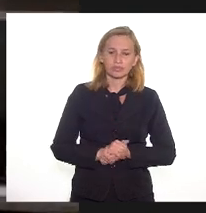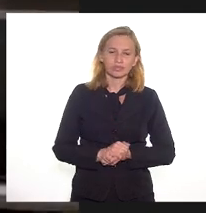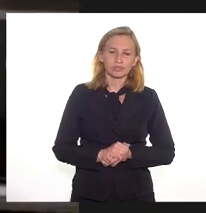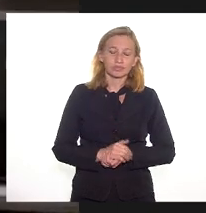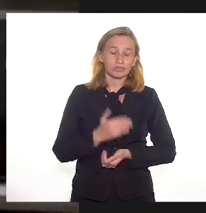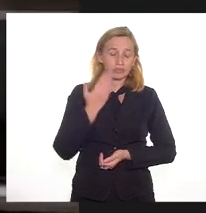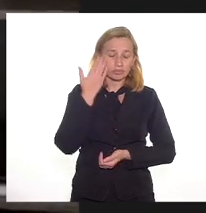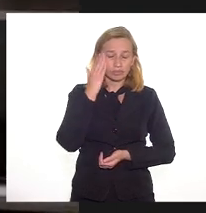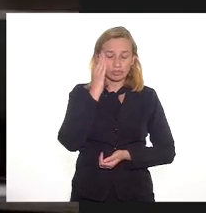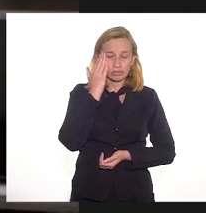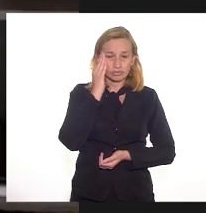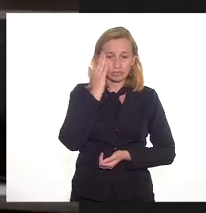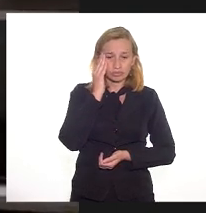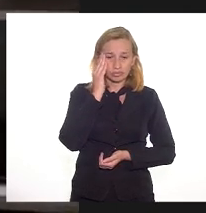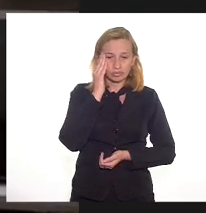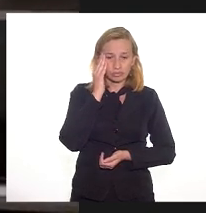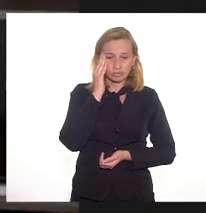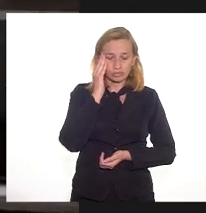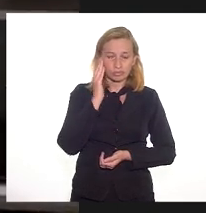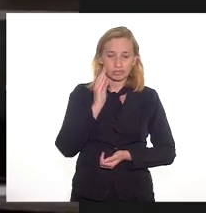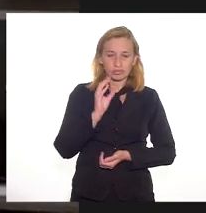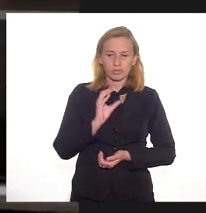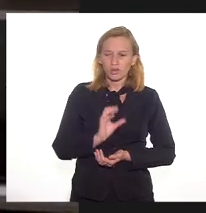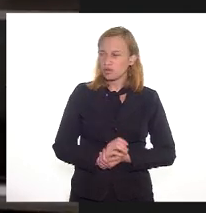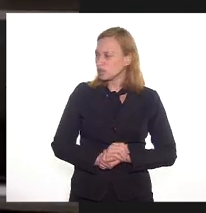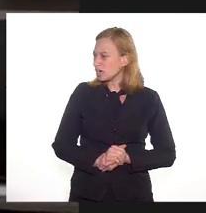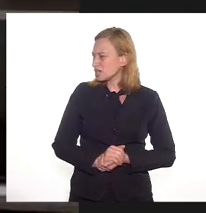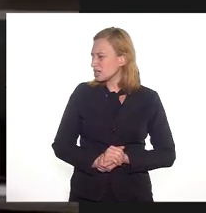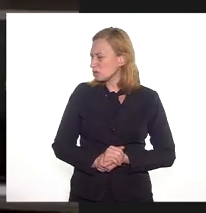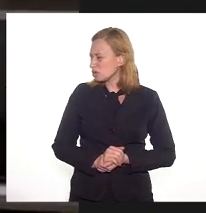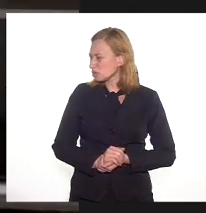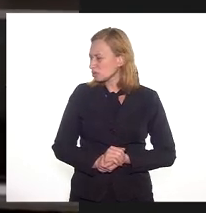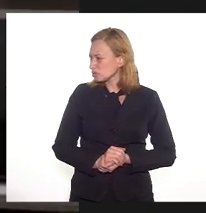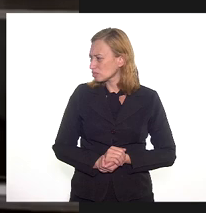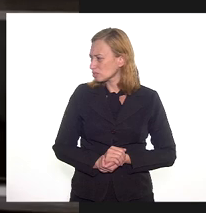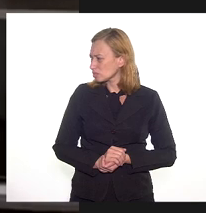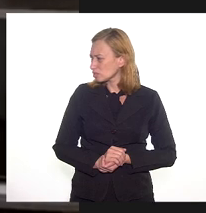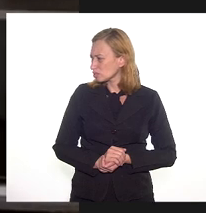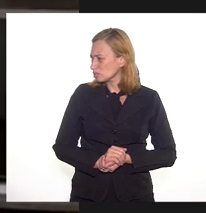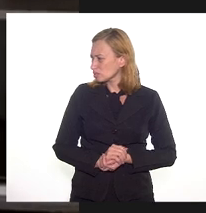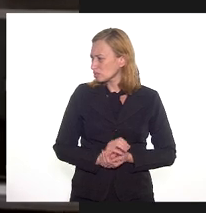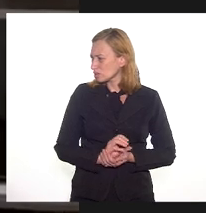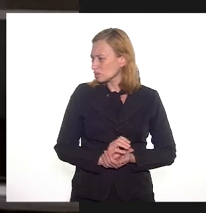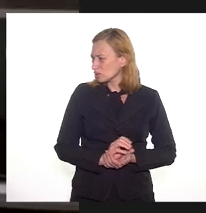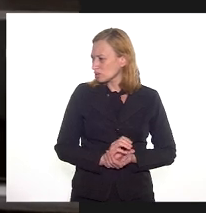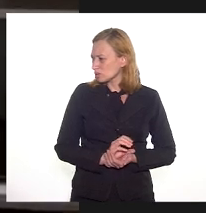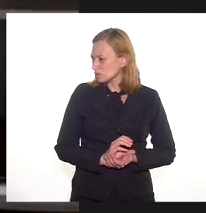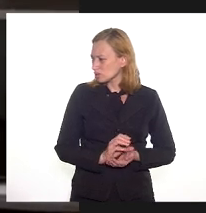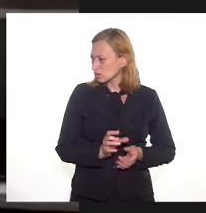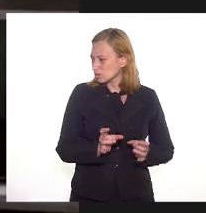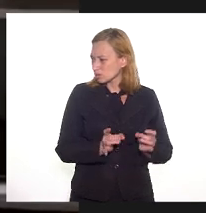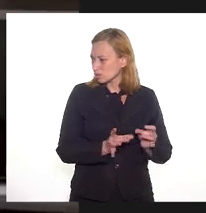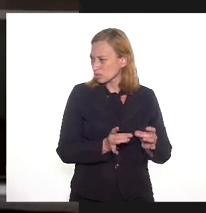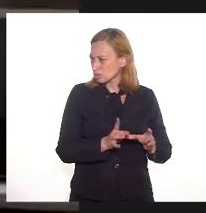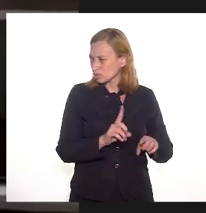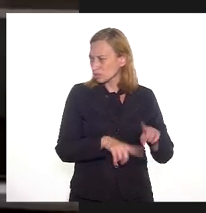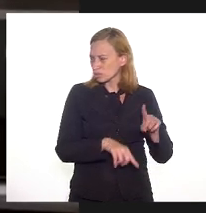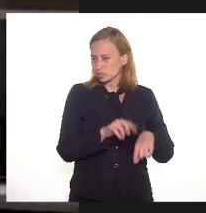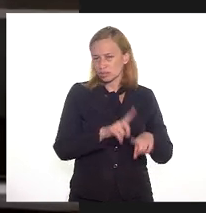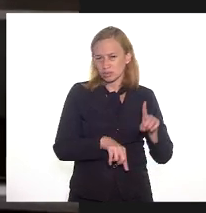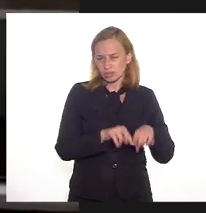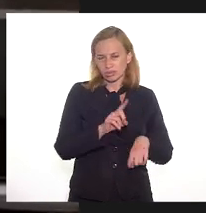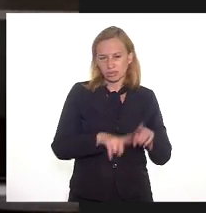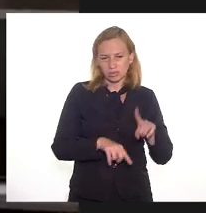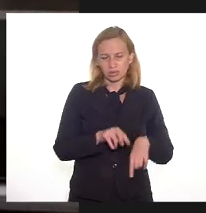a entender que os fornecedores é que não, né, não conseguem, seja por preço, ou